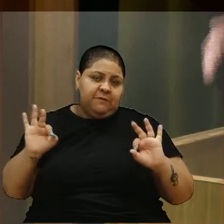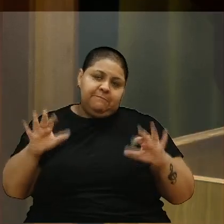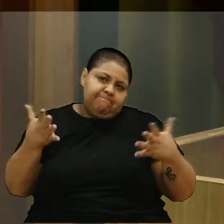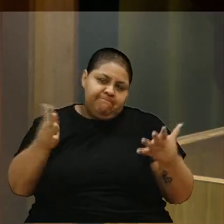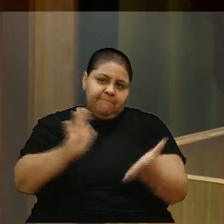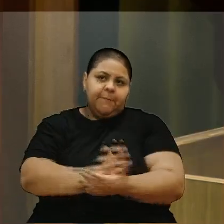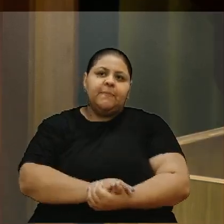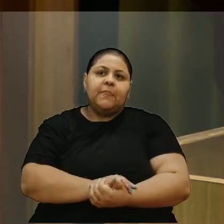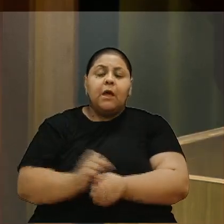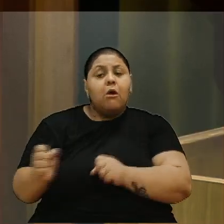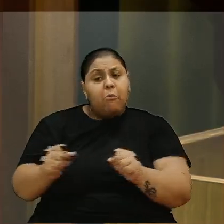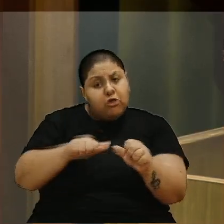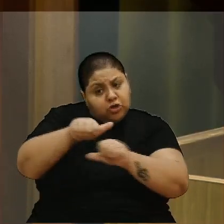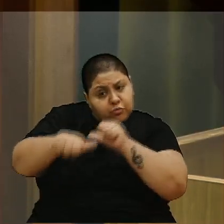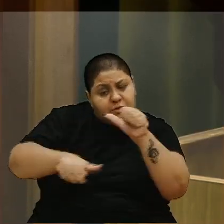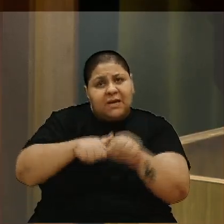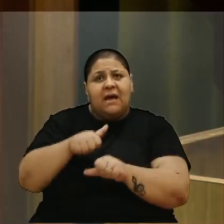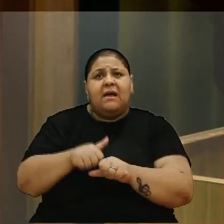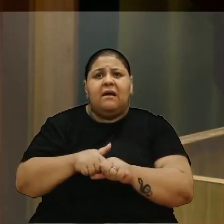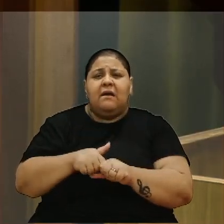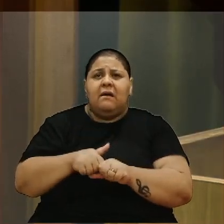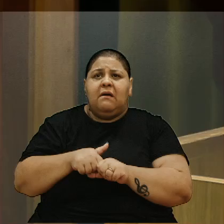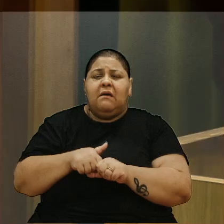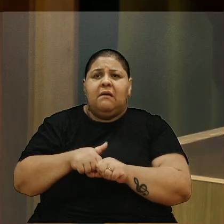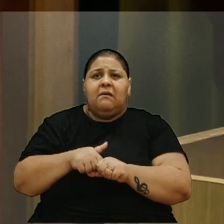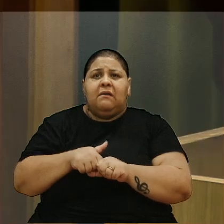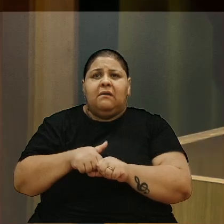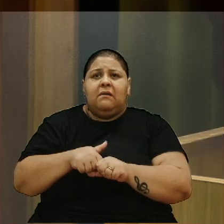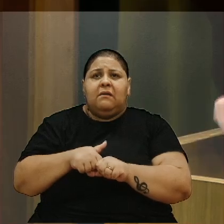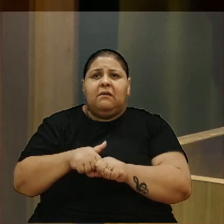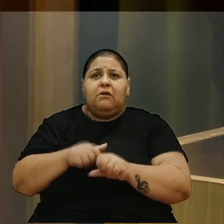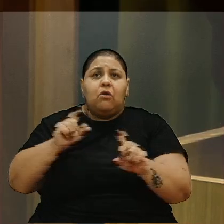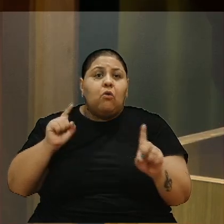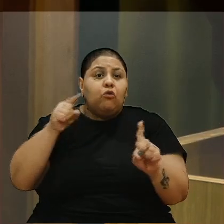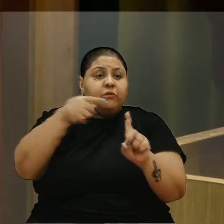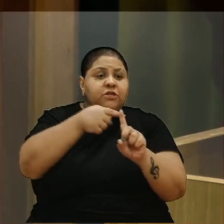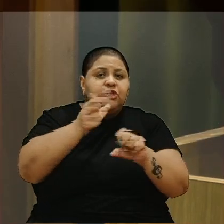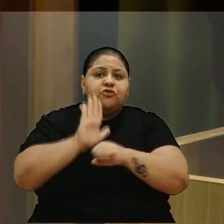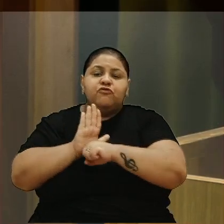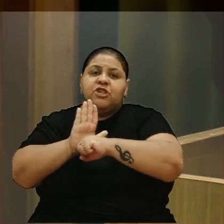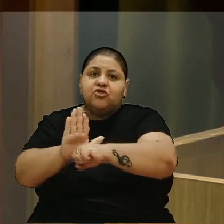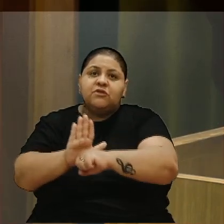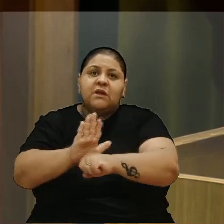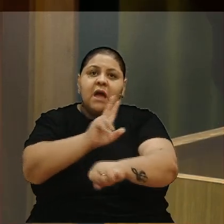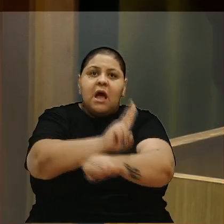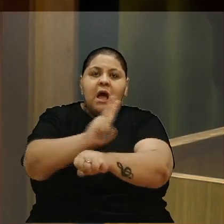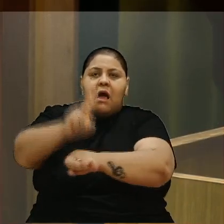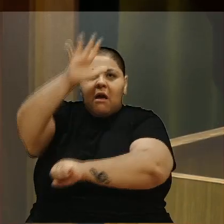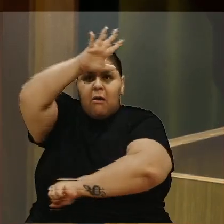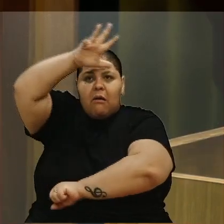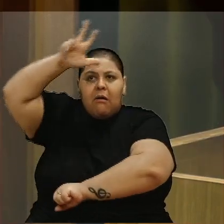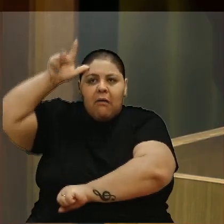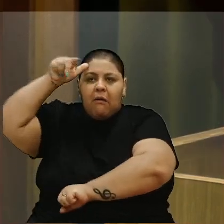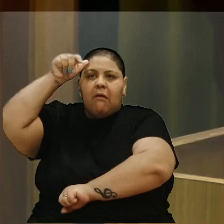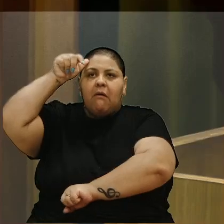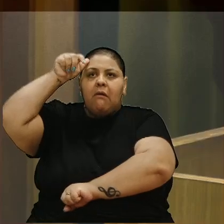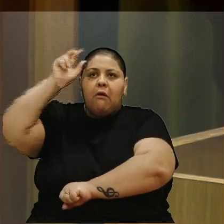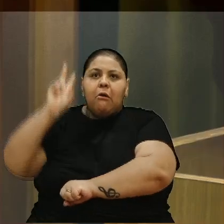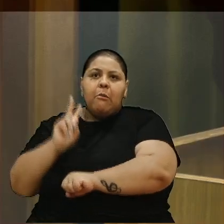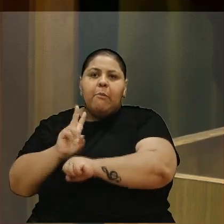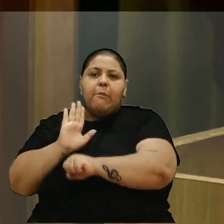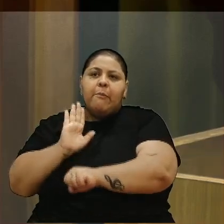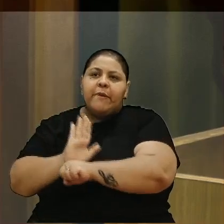Enfim, dá para reverter para diversas outras coisas afins para a Guarda Municipal, para se auxiliar no